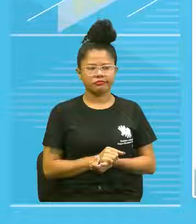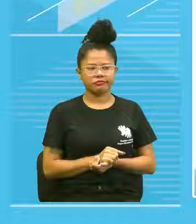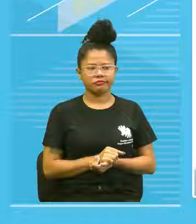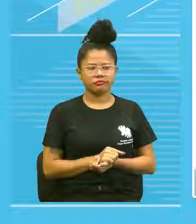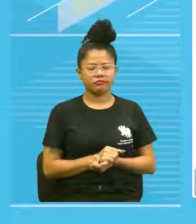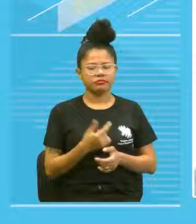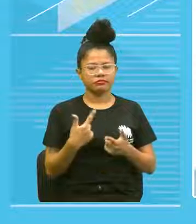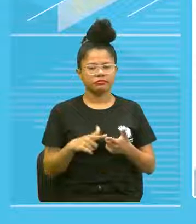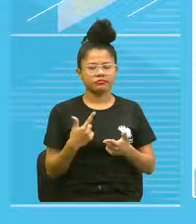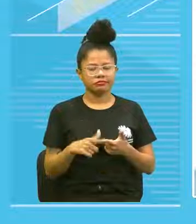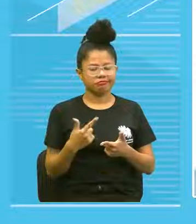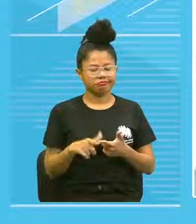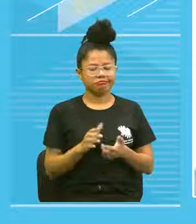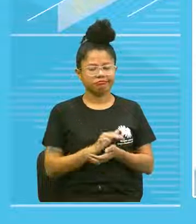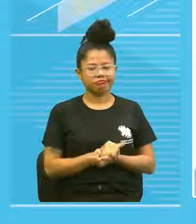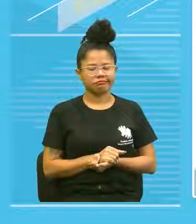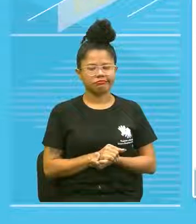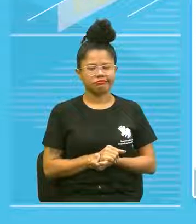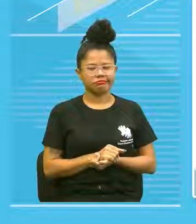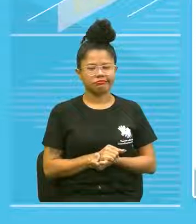Esse é um problema